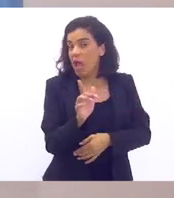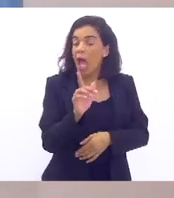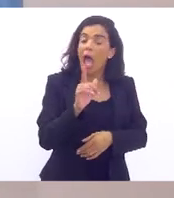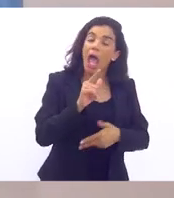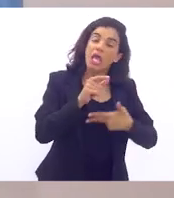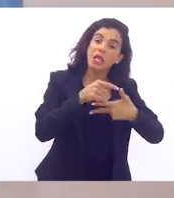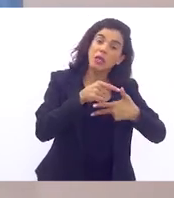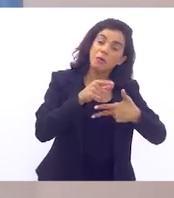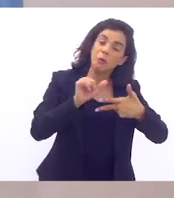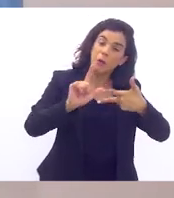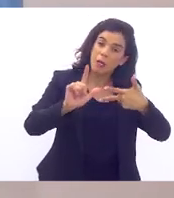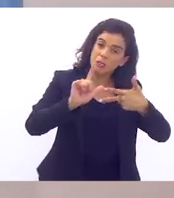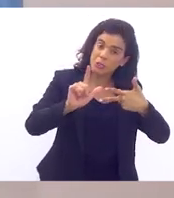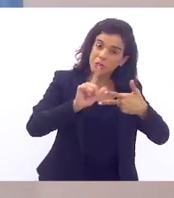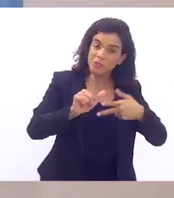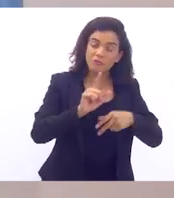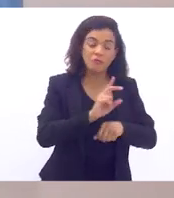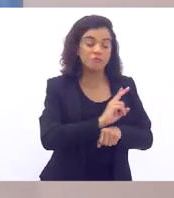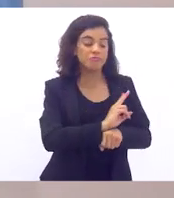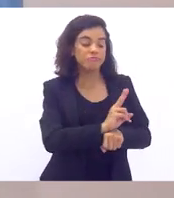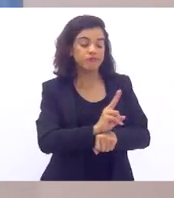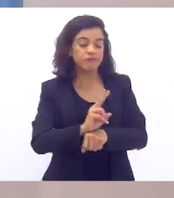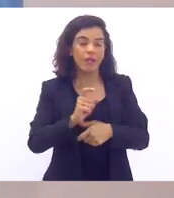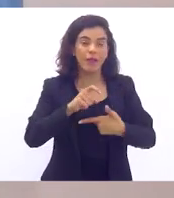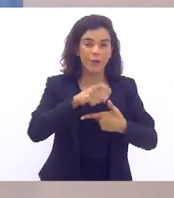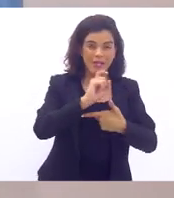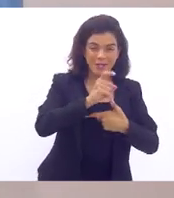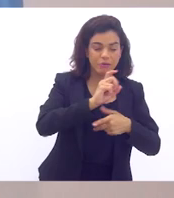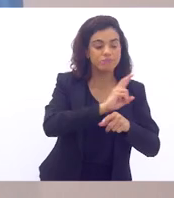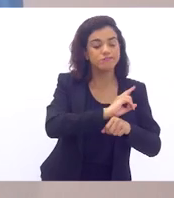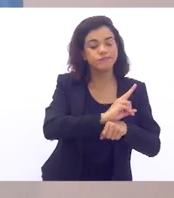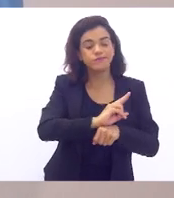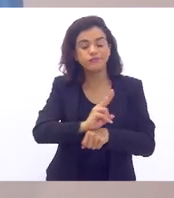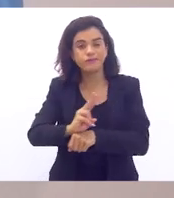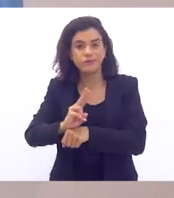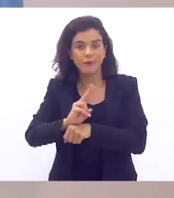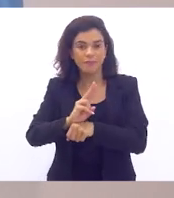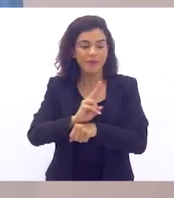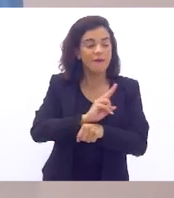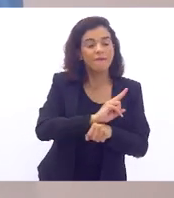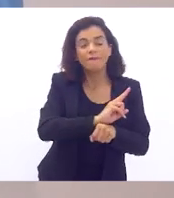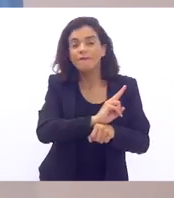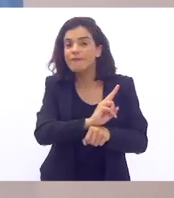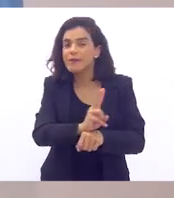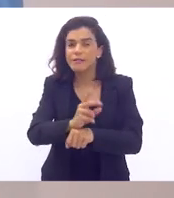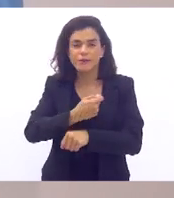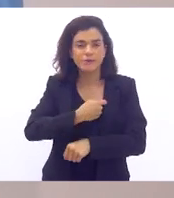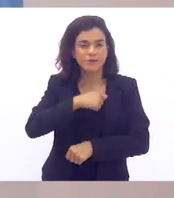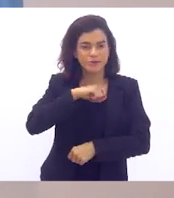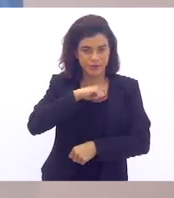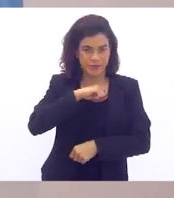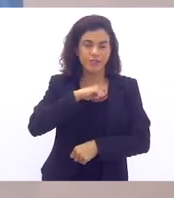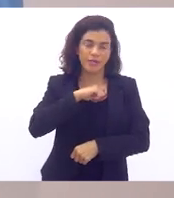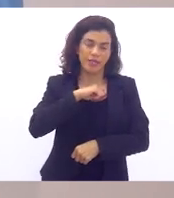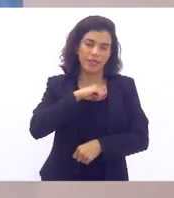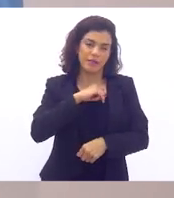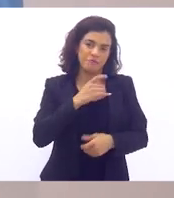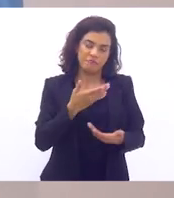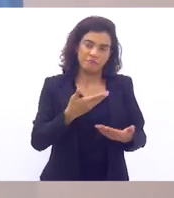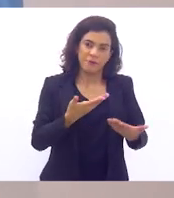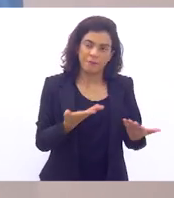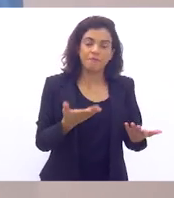Legislativo fiscalizar o Executivo automaticamente aquele que deve fiscalizar determinada entidade